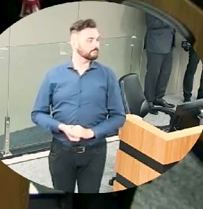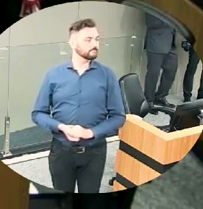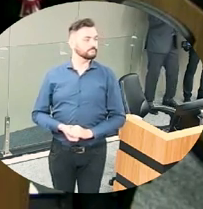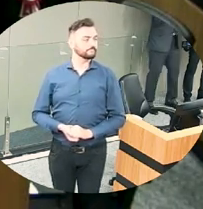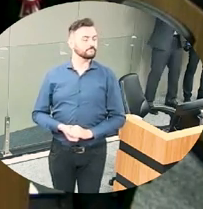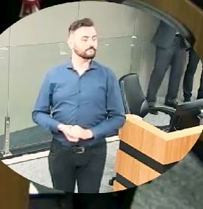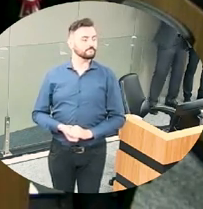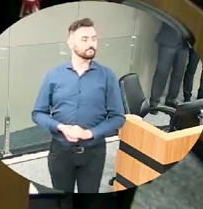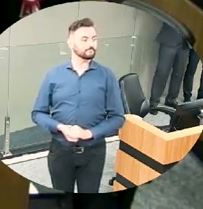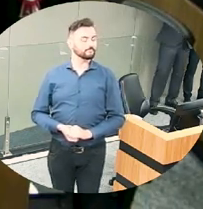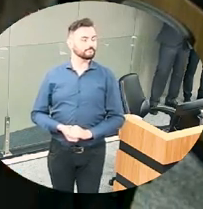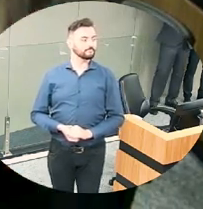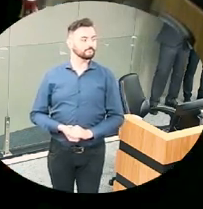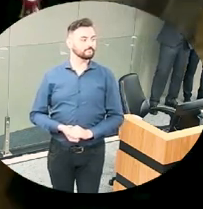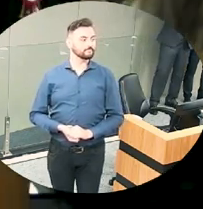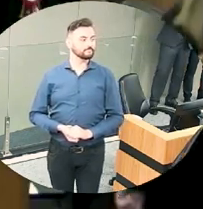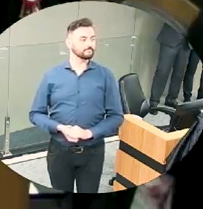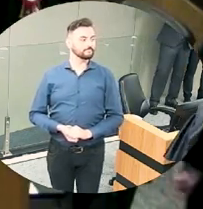B